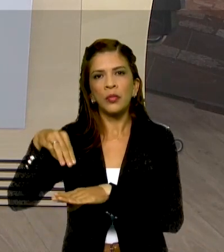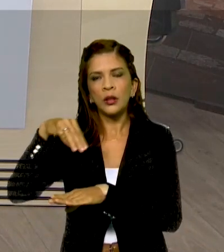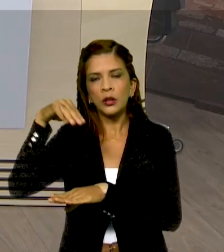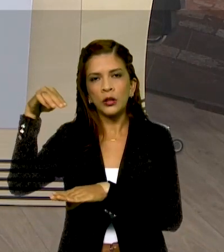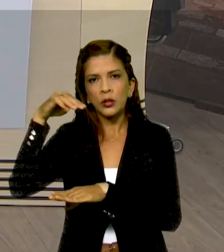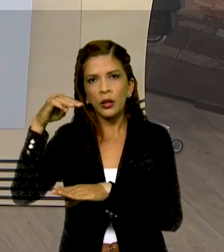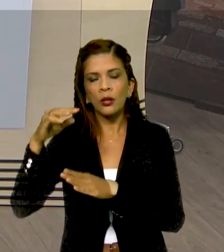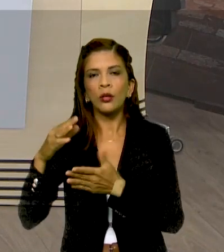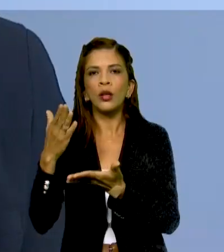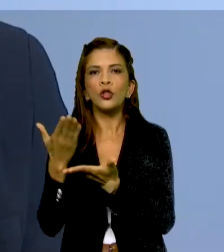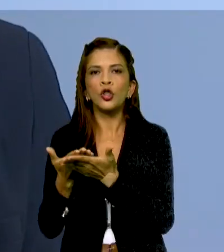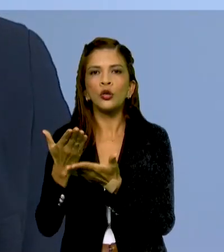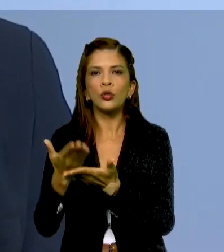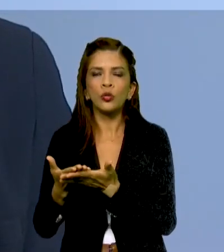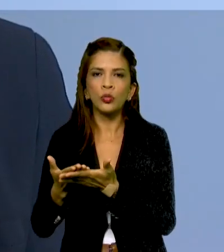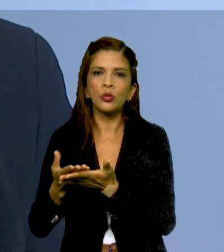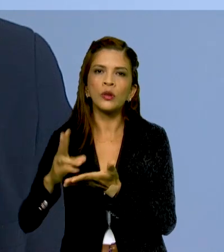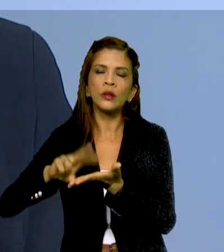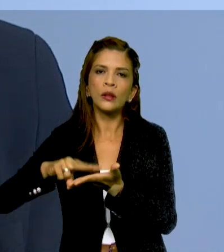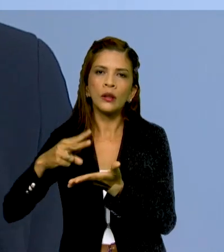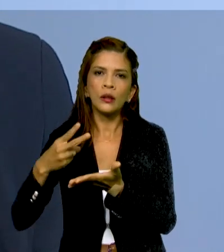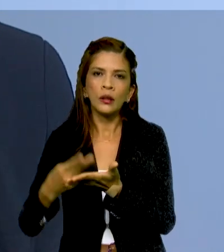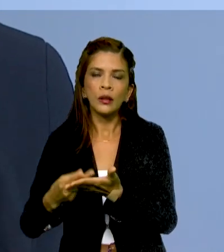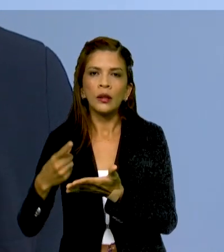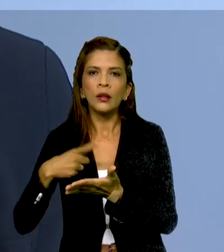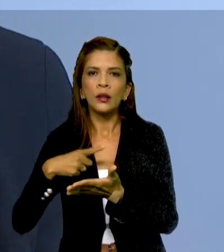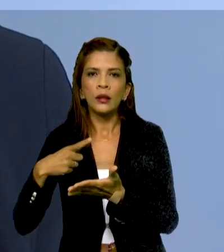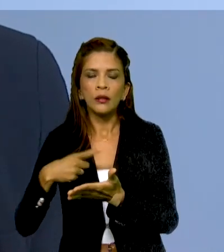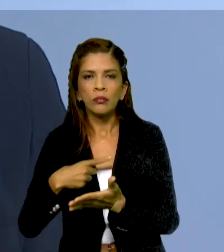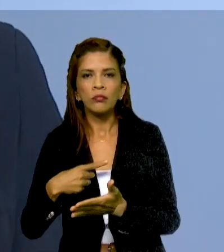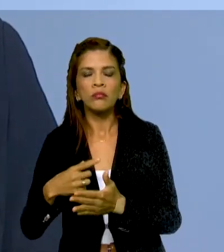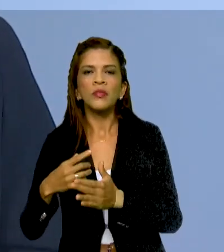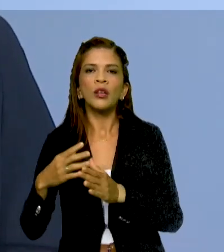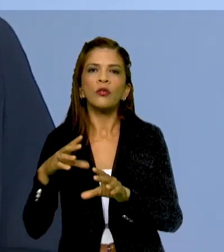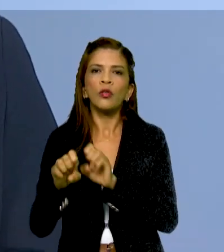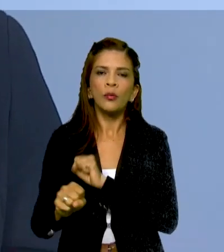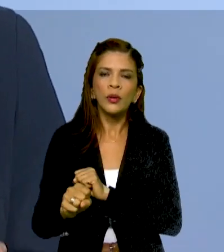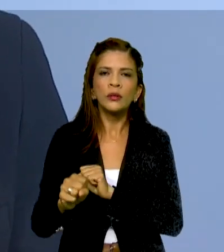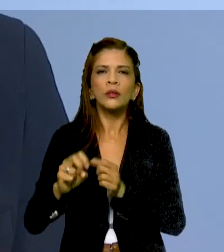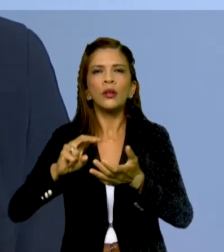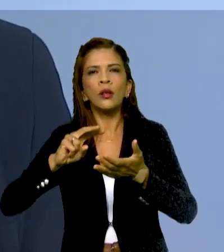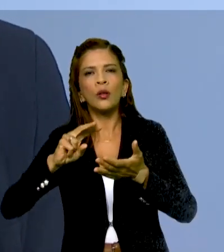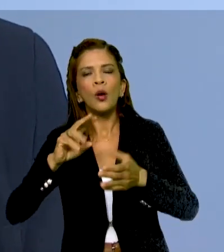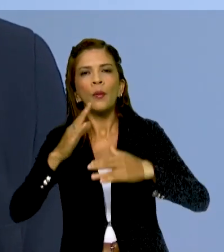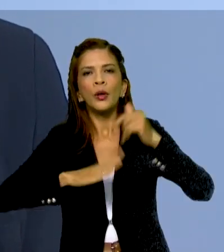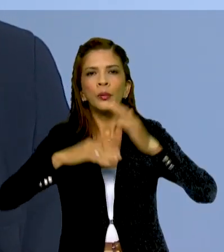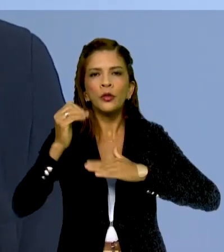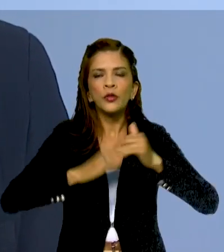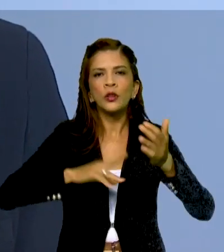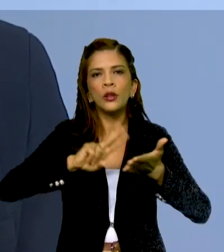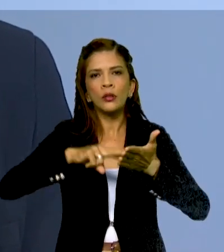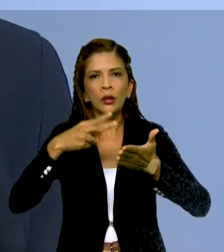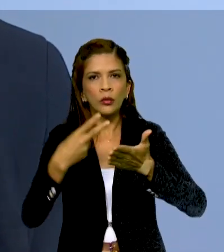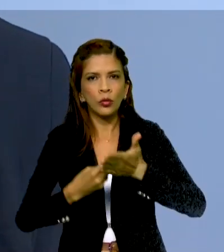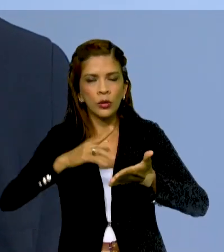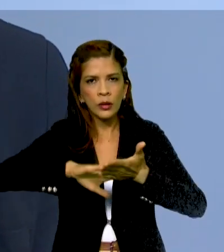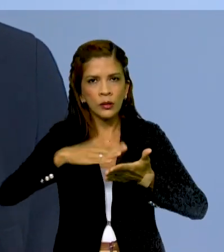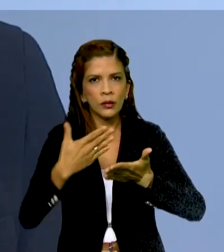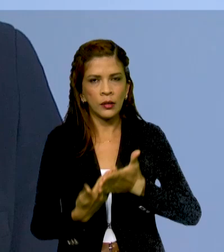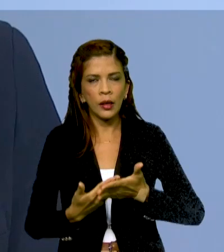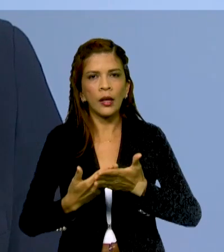da Tradução, que ele desenvolve pesquisas sobre formação de tradutores e intérpretes, sobre a percepção dos surdos acerca